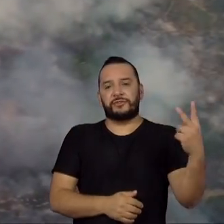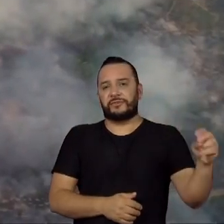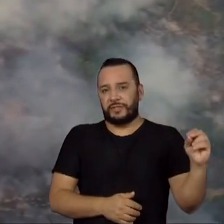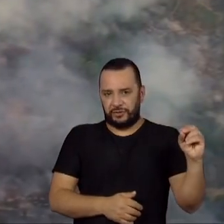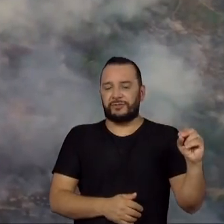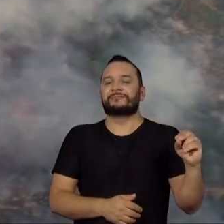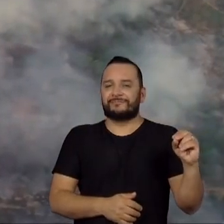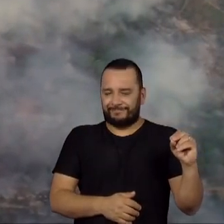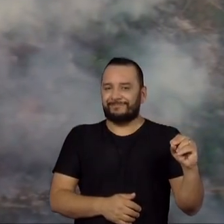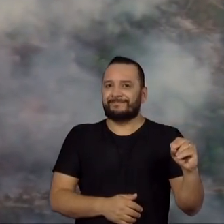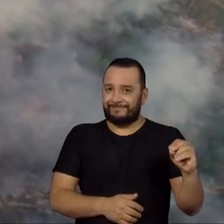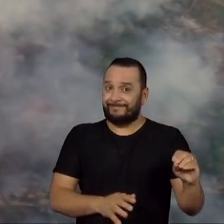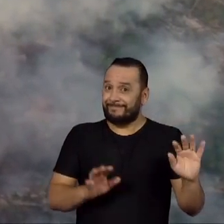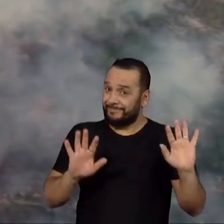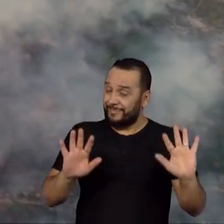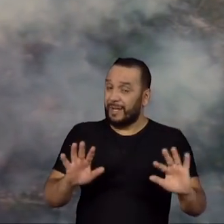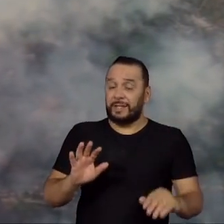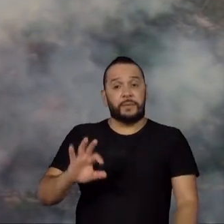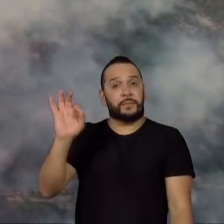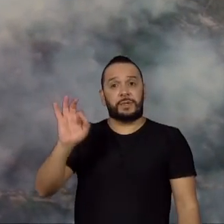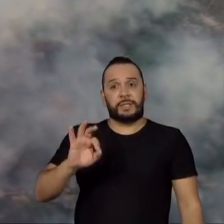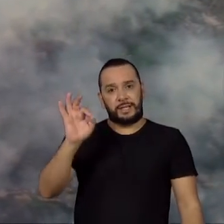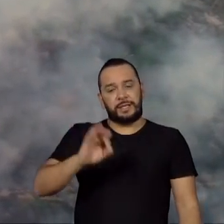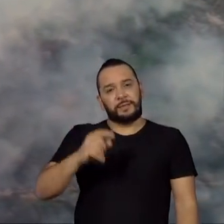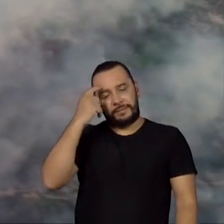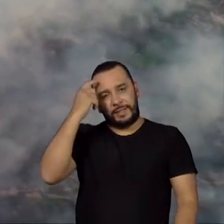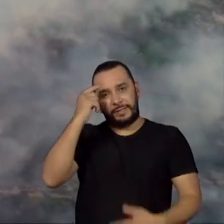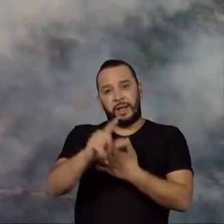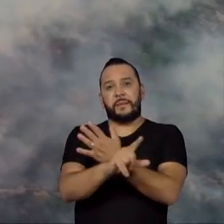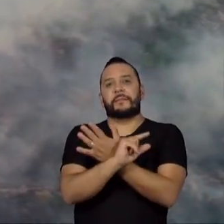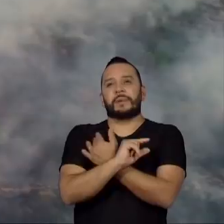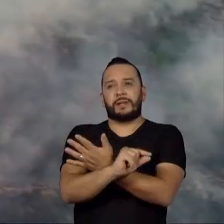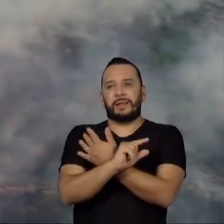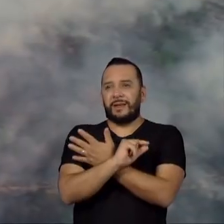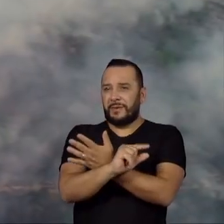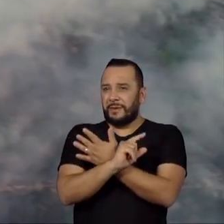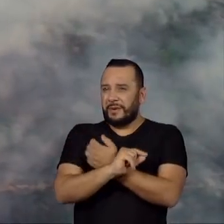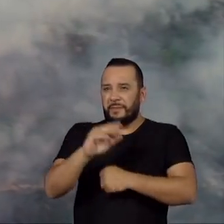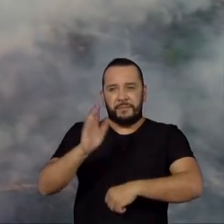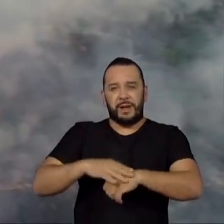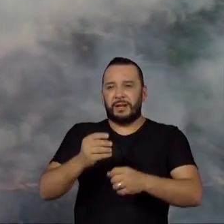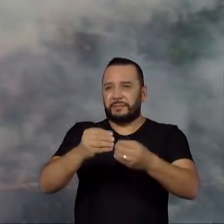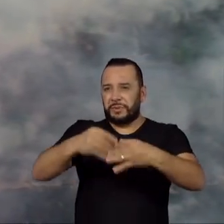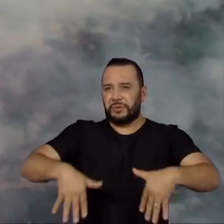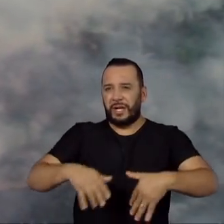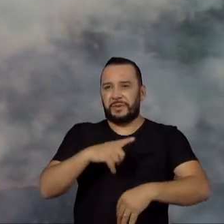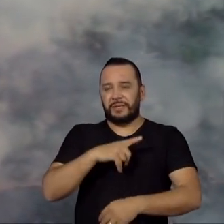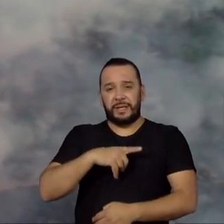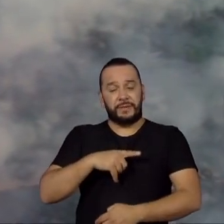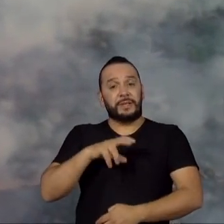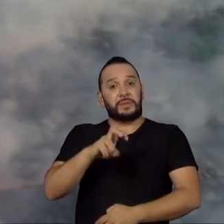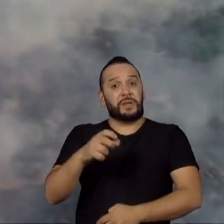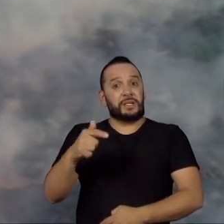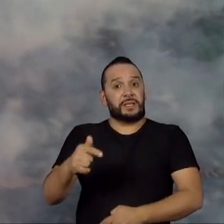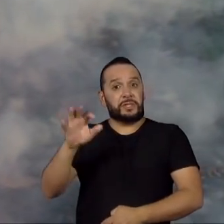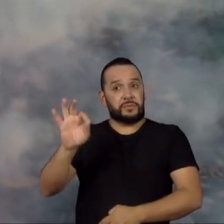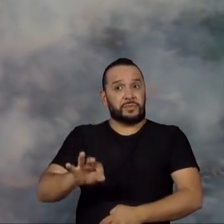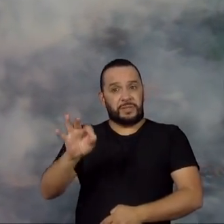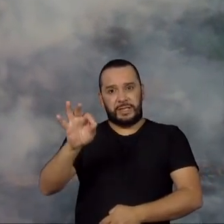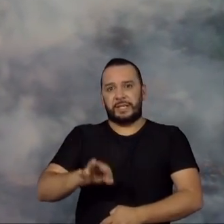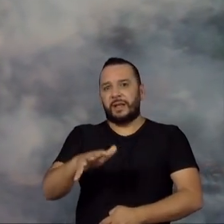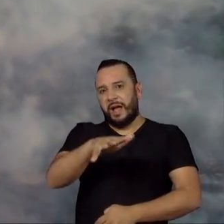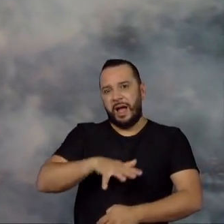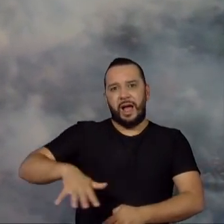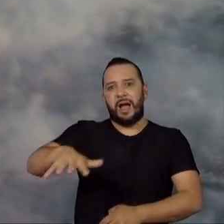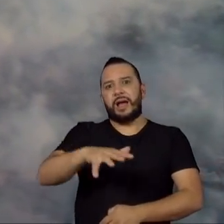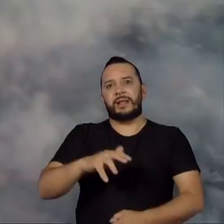2020. Mas em porcentagem, o Pantanal foi o mais atingido pelas chamas, com 57% da sua